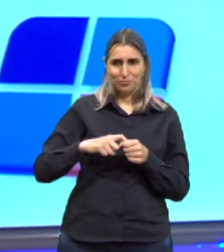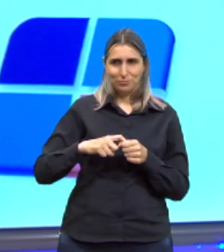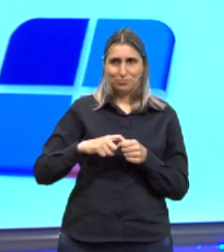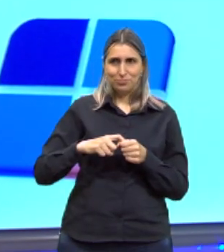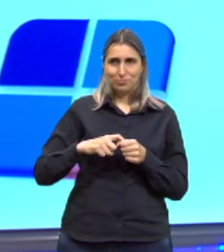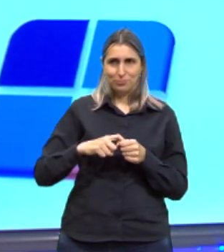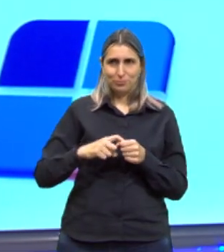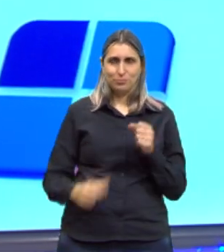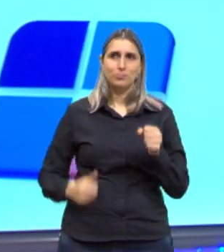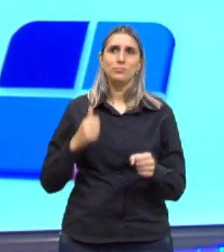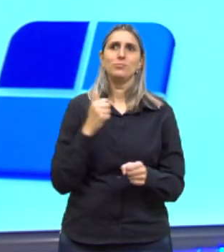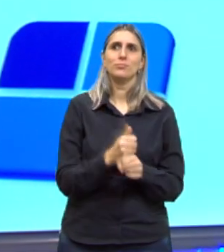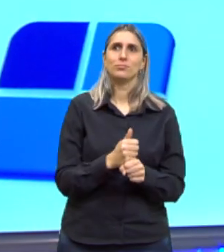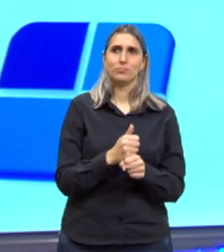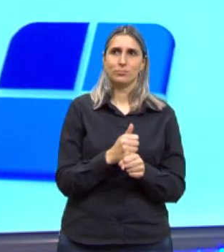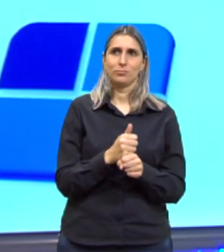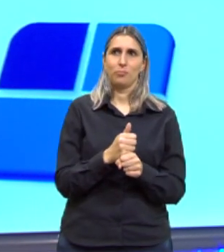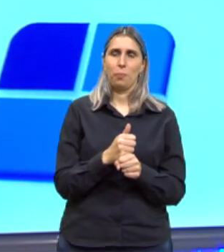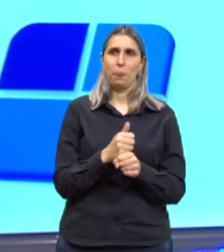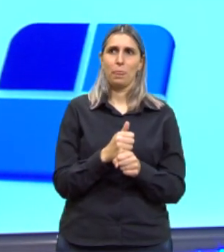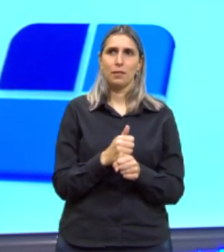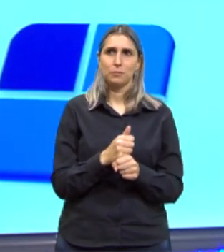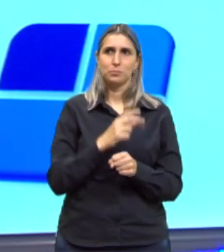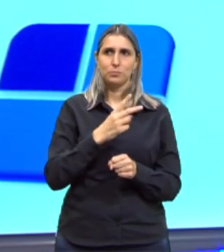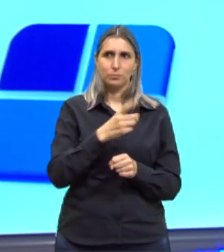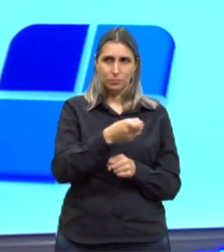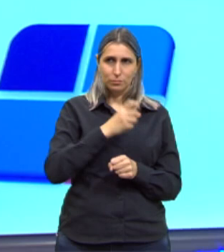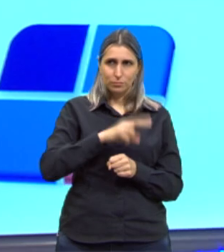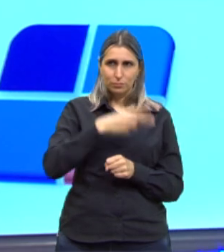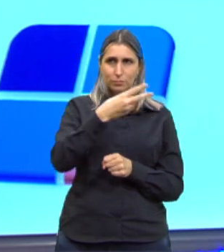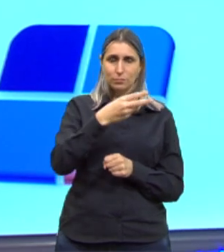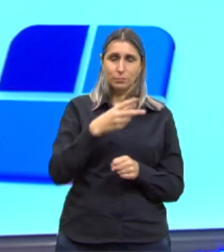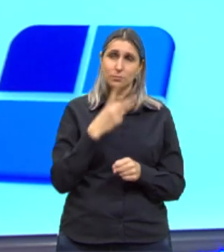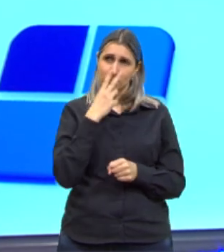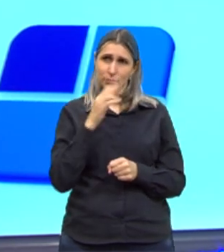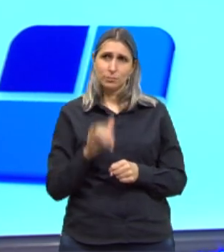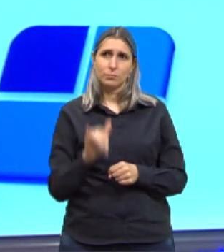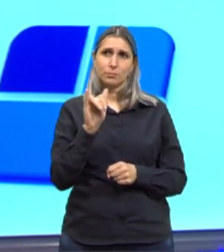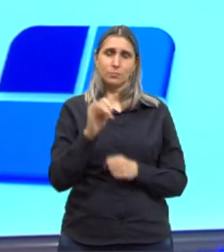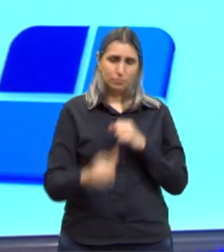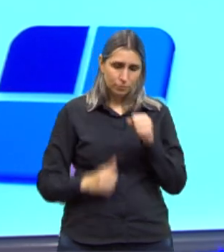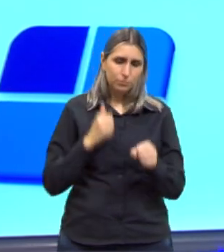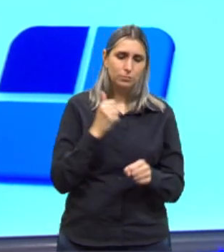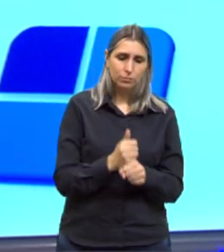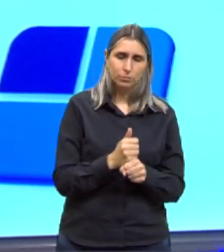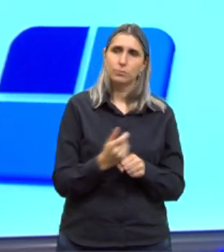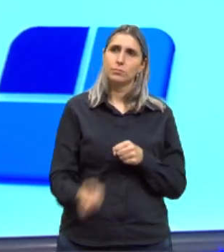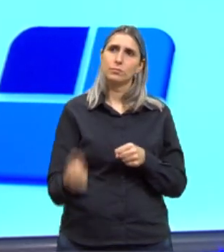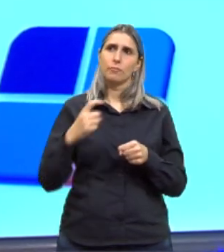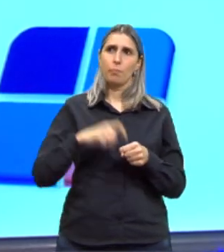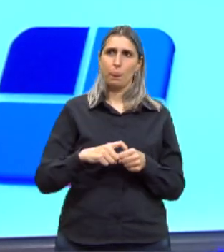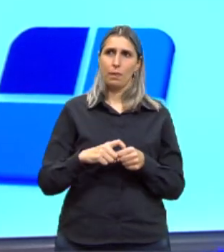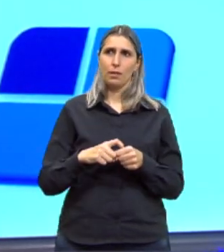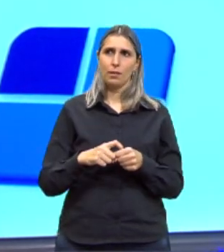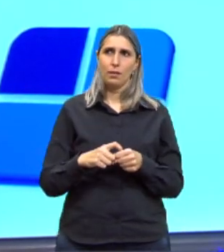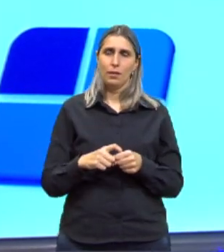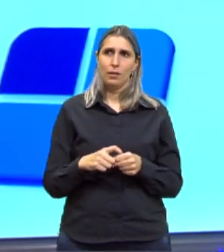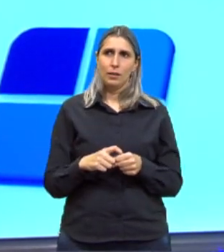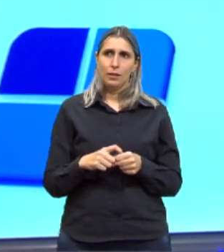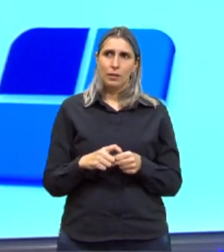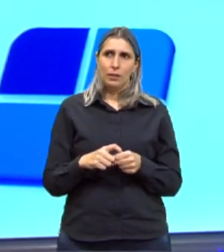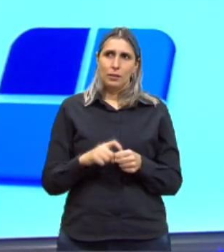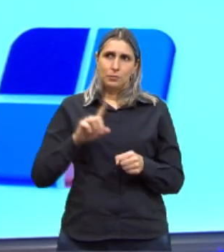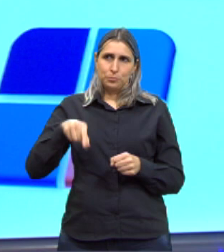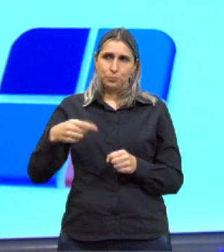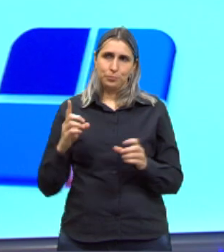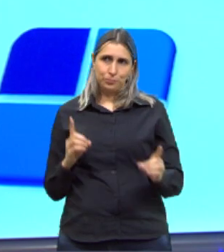eu substituí. Ó, eu substituí o x ao quadrado por y, então eu volto lá onde eu substituí para encontrar as